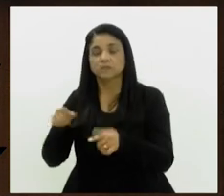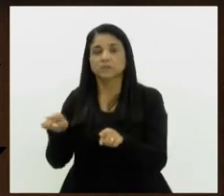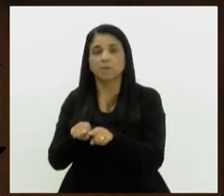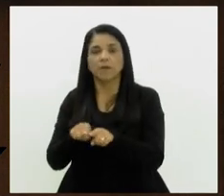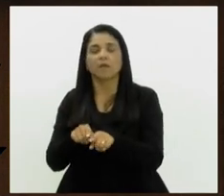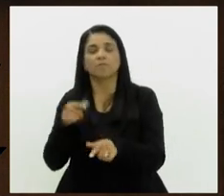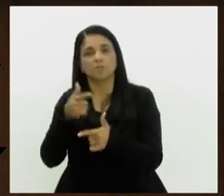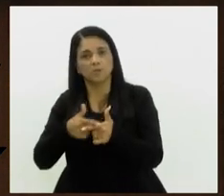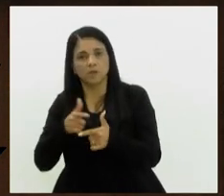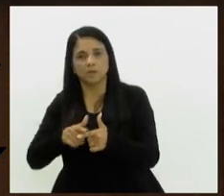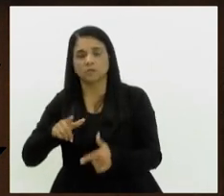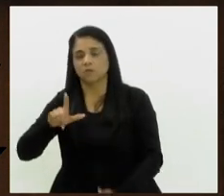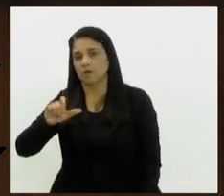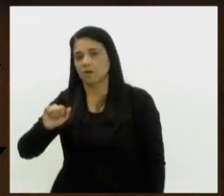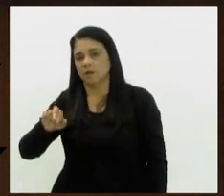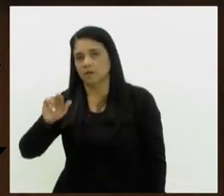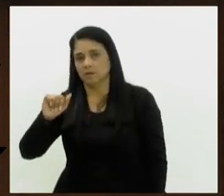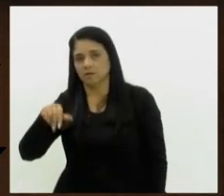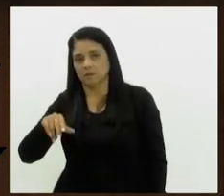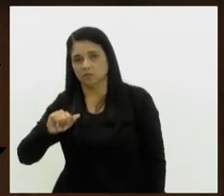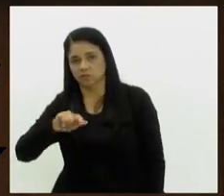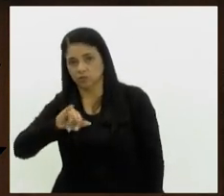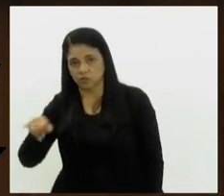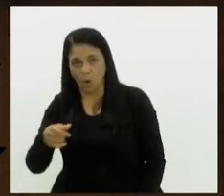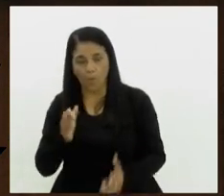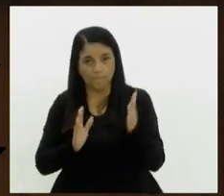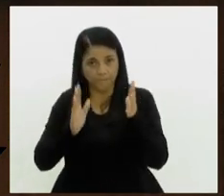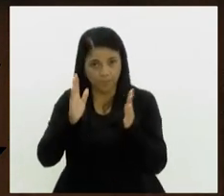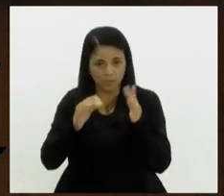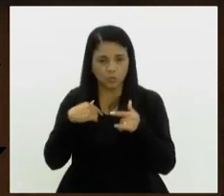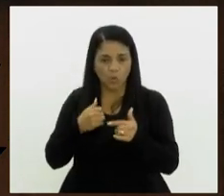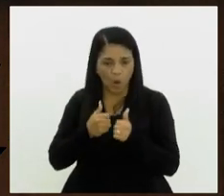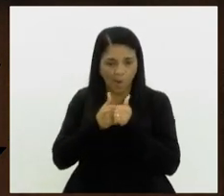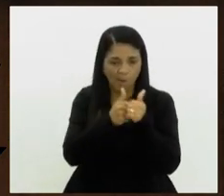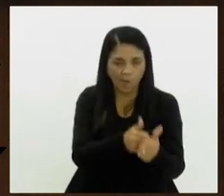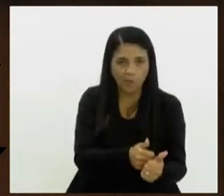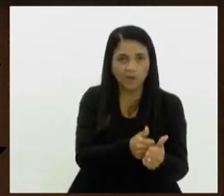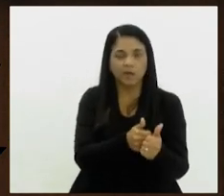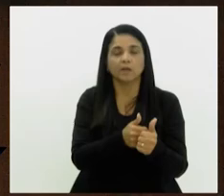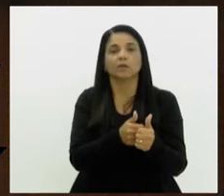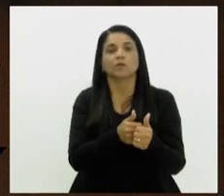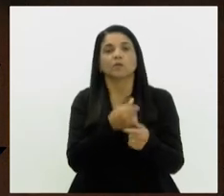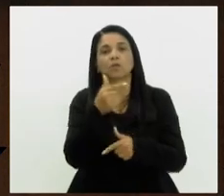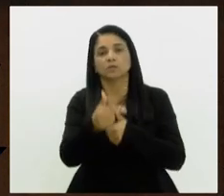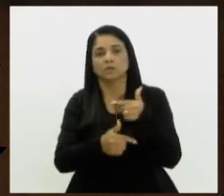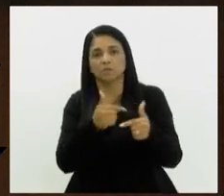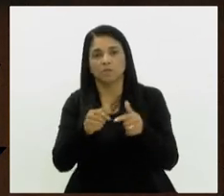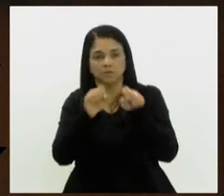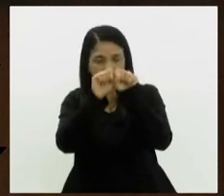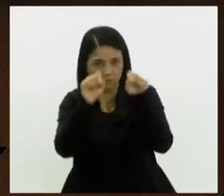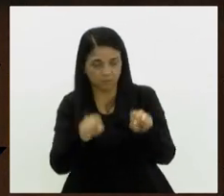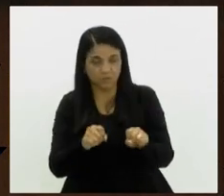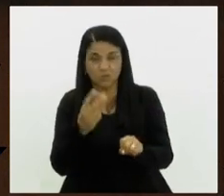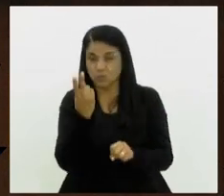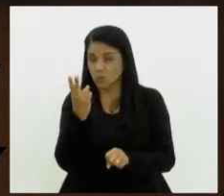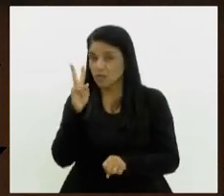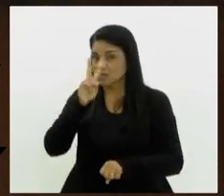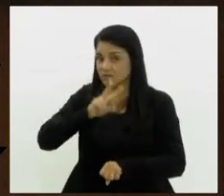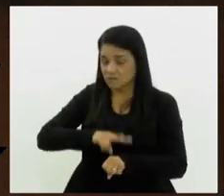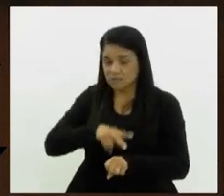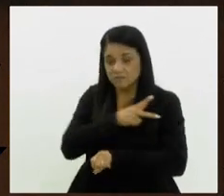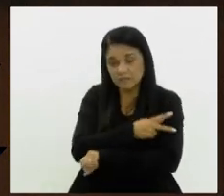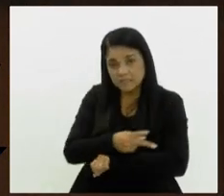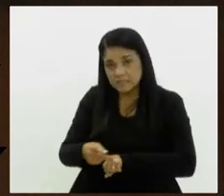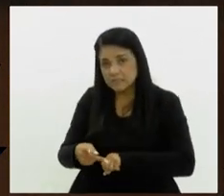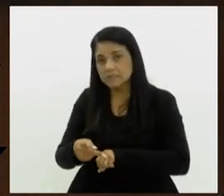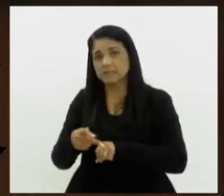Laranjal. Desde aquele período eu tenho me dedicado a acompanhar o funcionamento do sistema, Já estive duas vezes